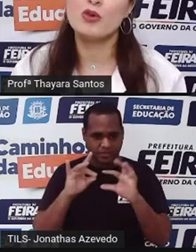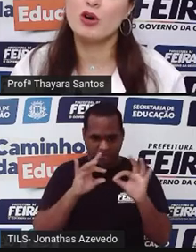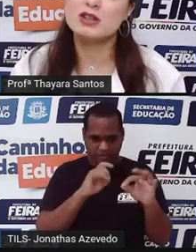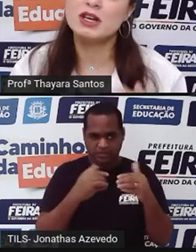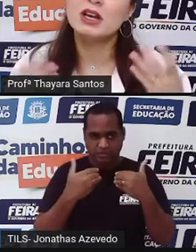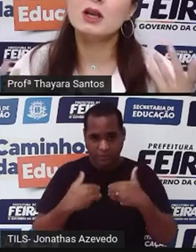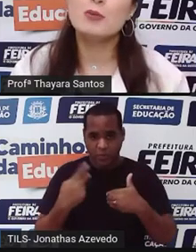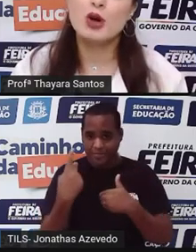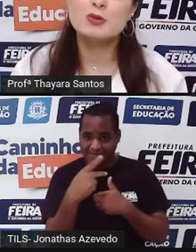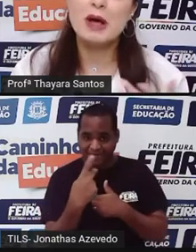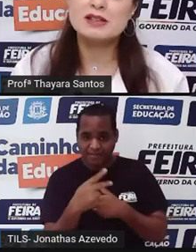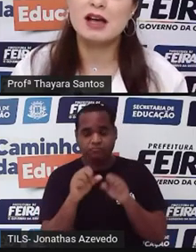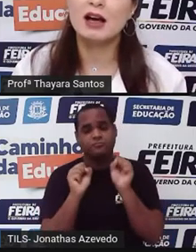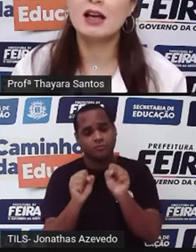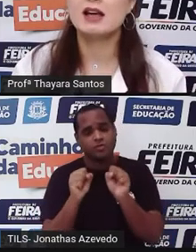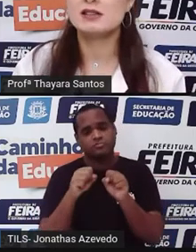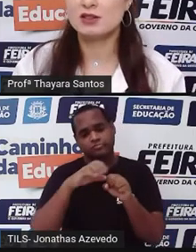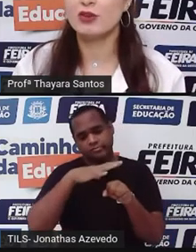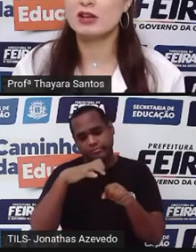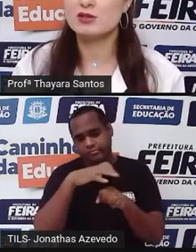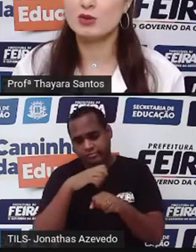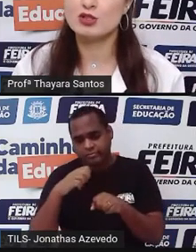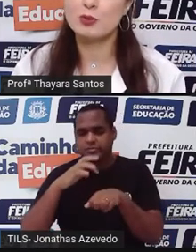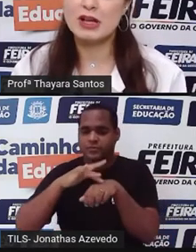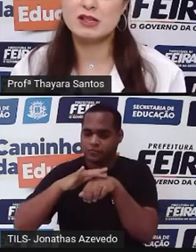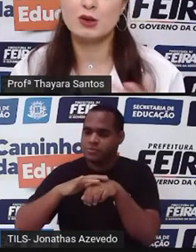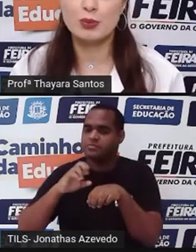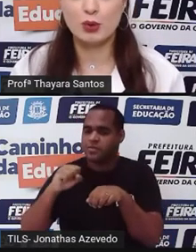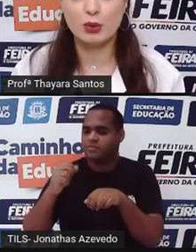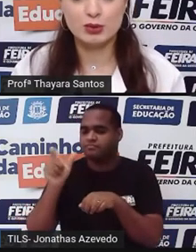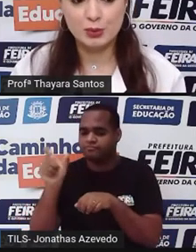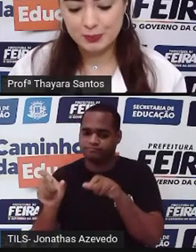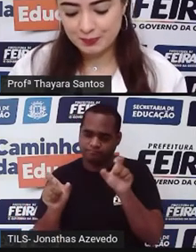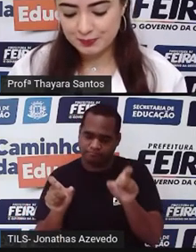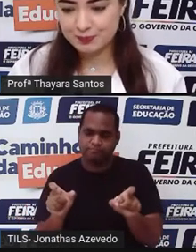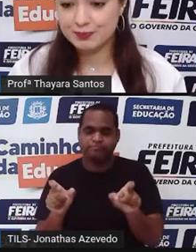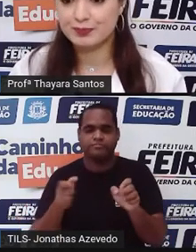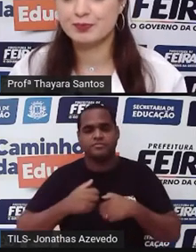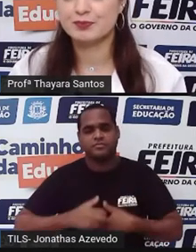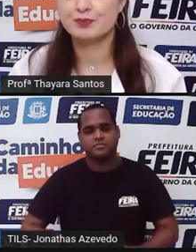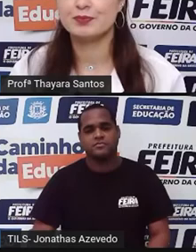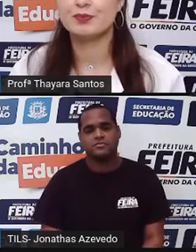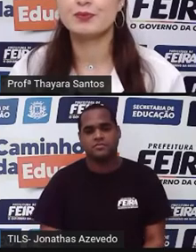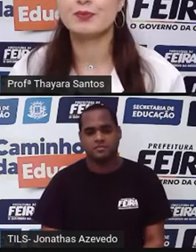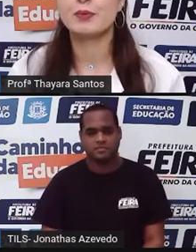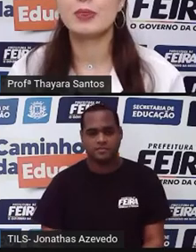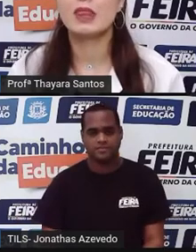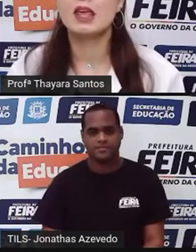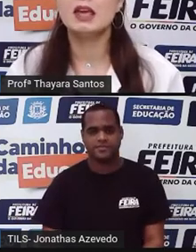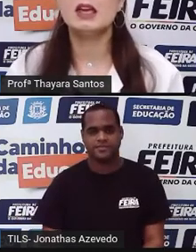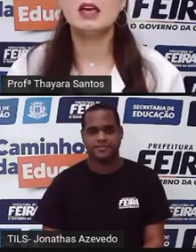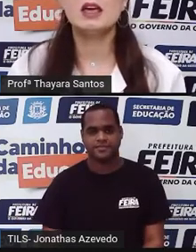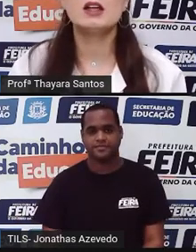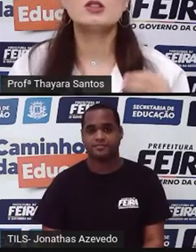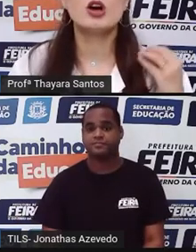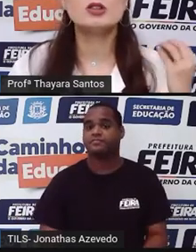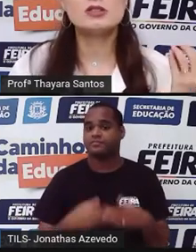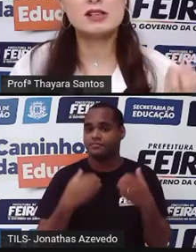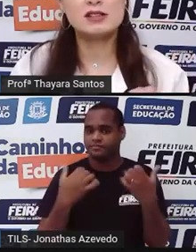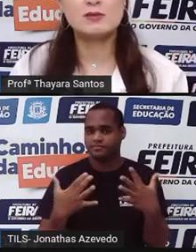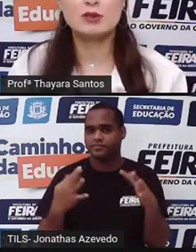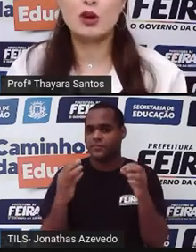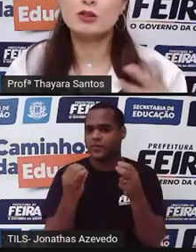com a mucosa e pode passar essas infecções de um parceiro para o outro e